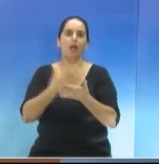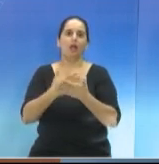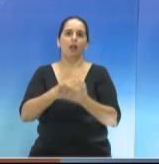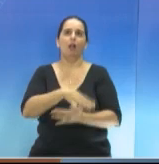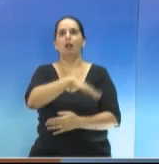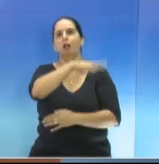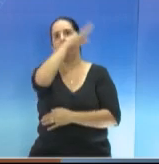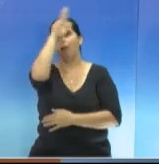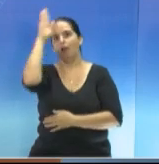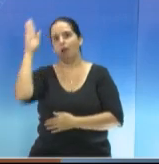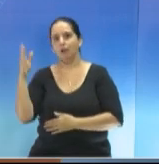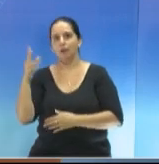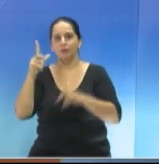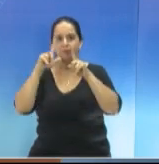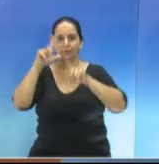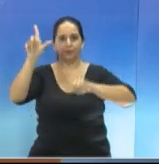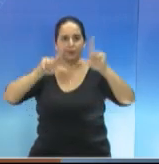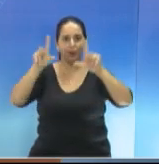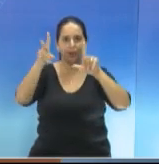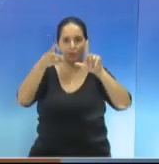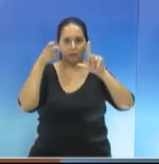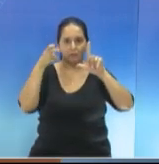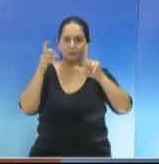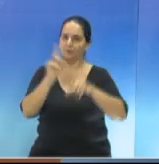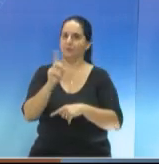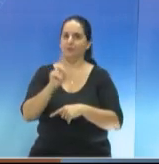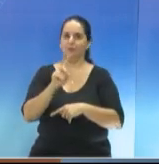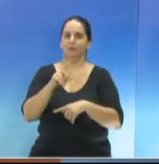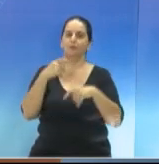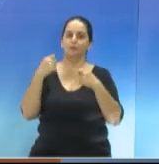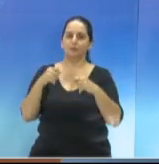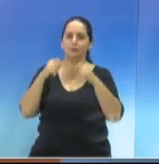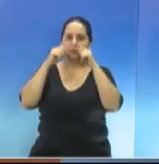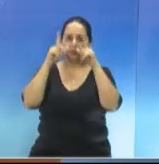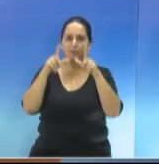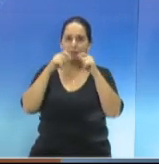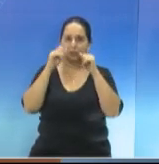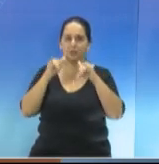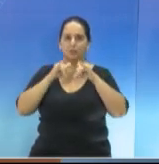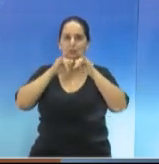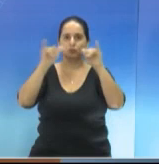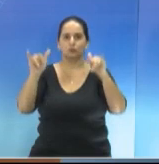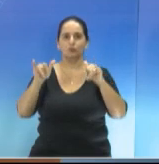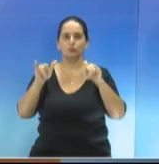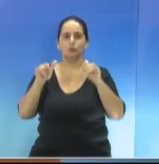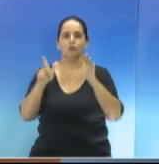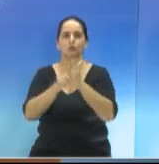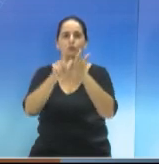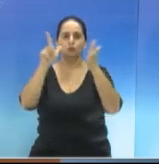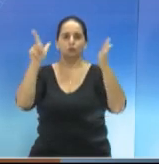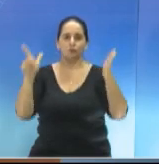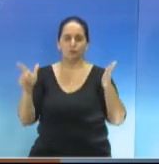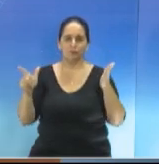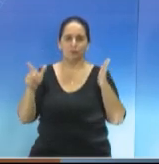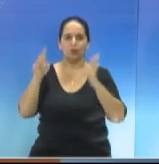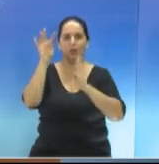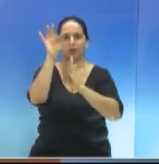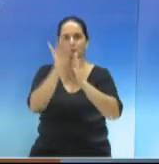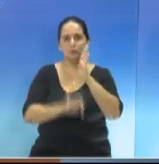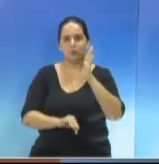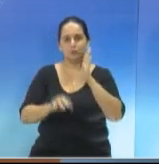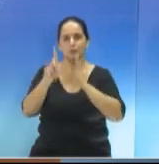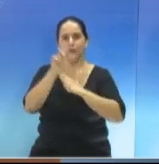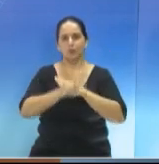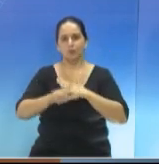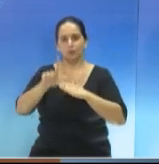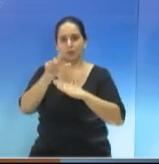horas assistindo televisão, né? Não é isso, mas vocês têm que estar atentos aos noticiários, né? Estar atentos a esses